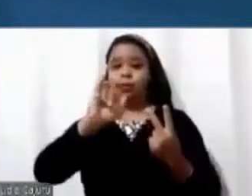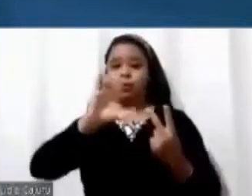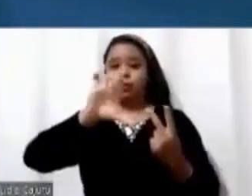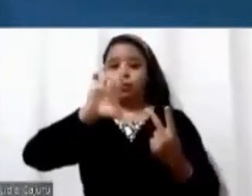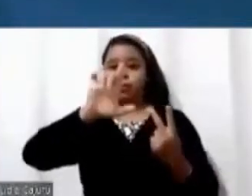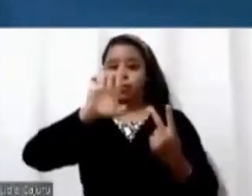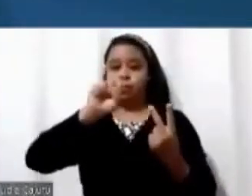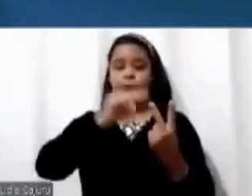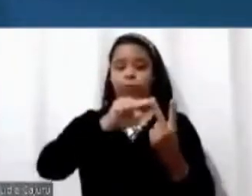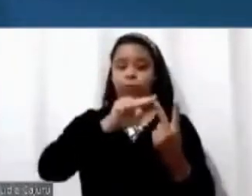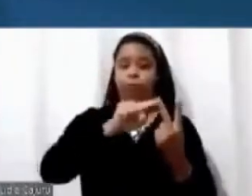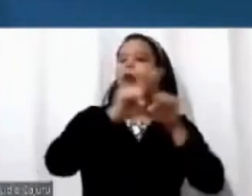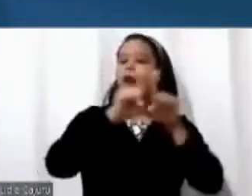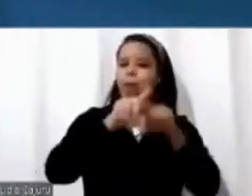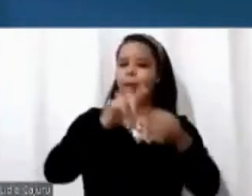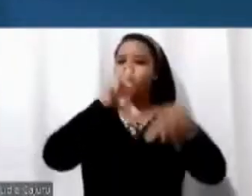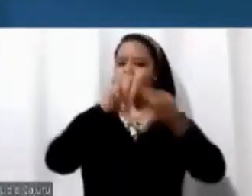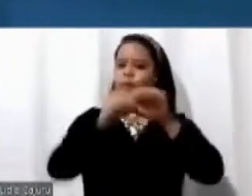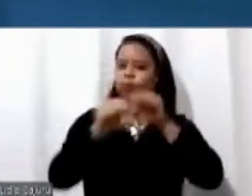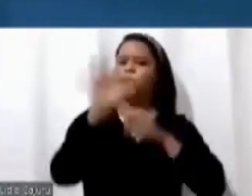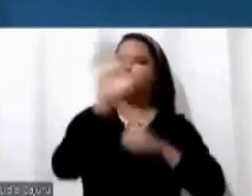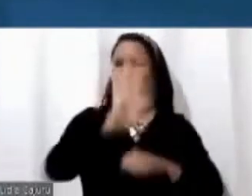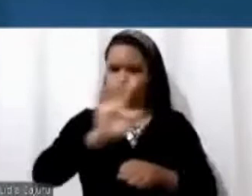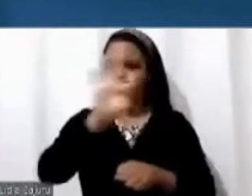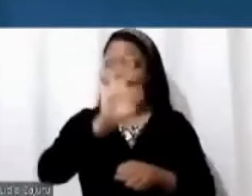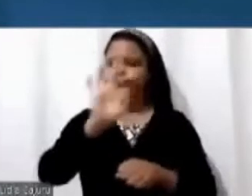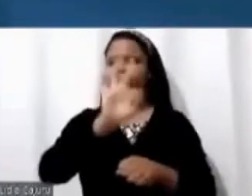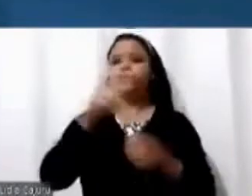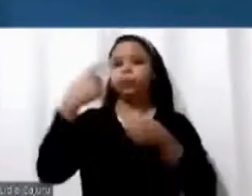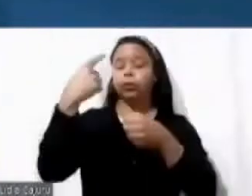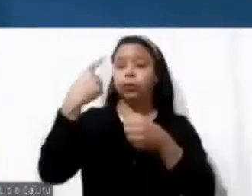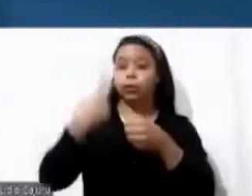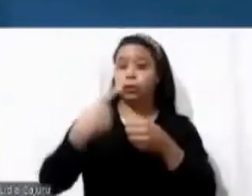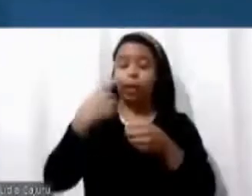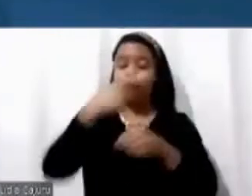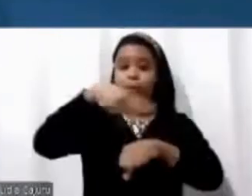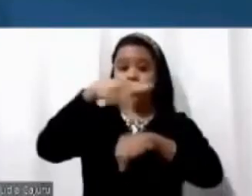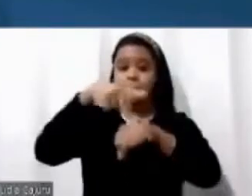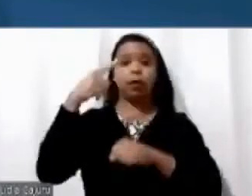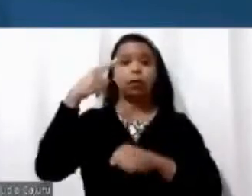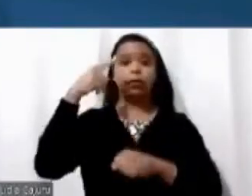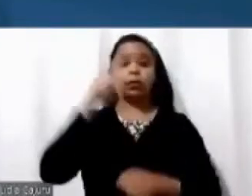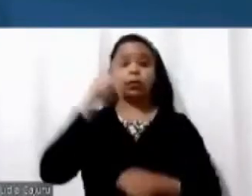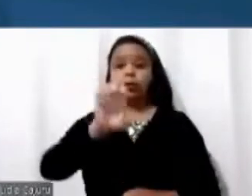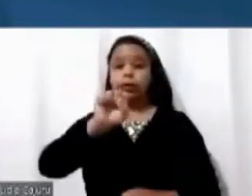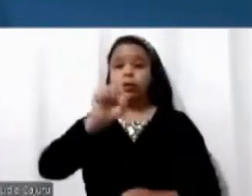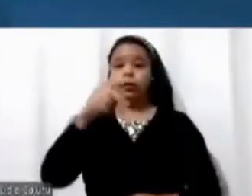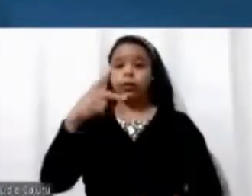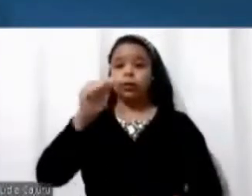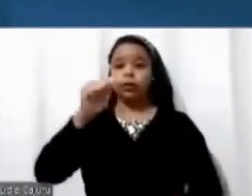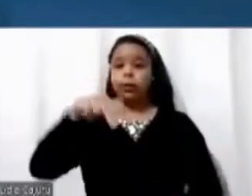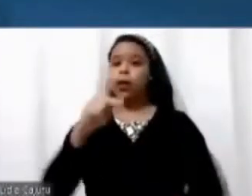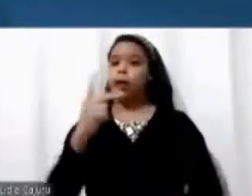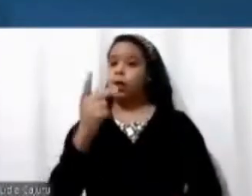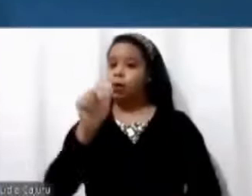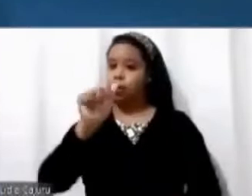Política pela Universidade de Salamanca, da Espanha, com diploma reconhecido pela Universidade Federal